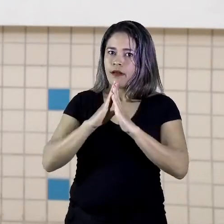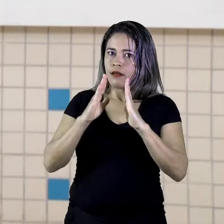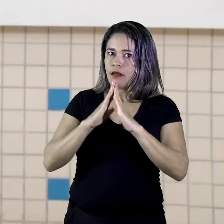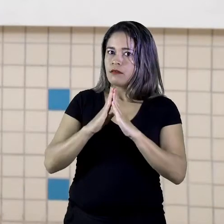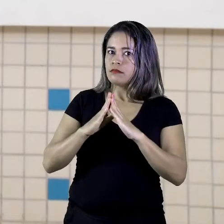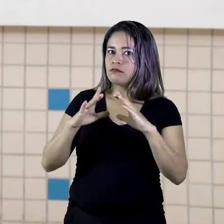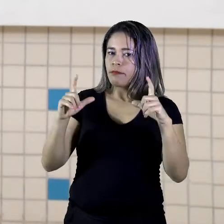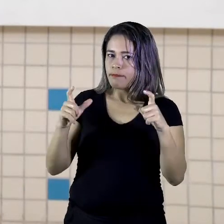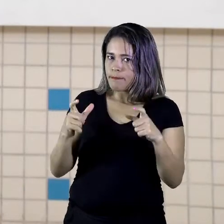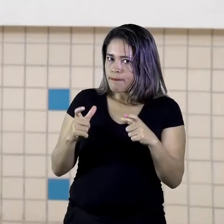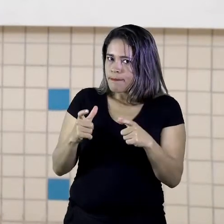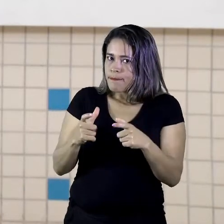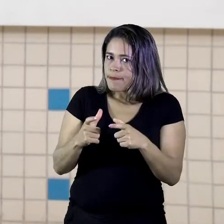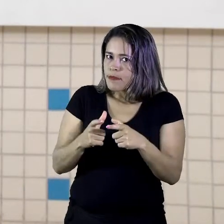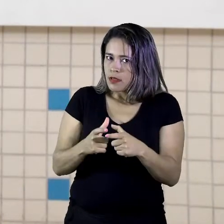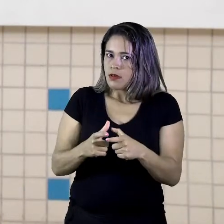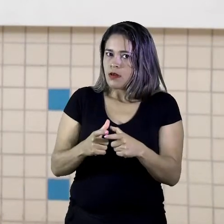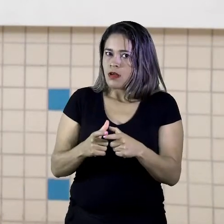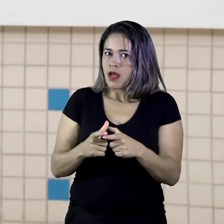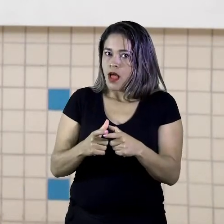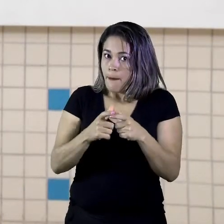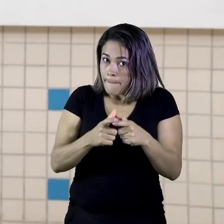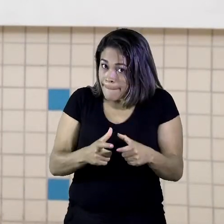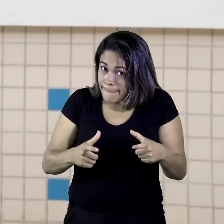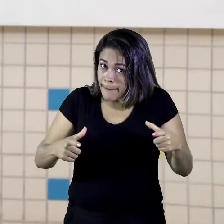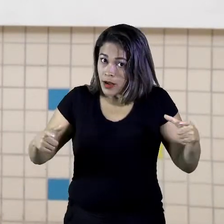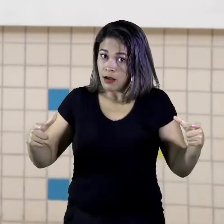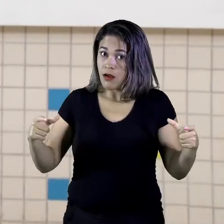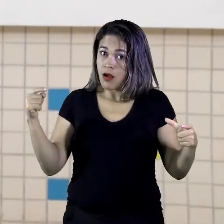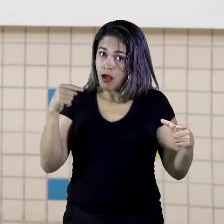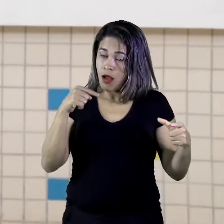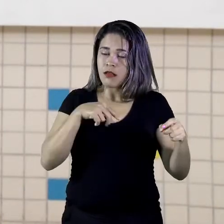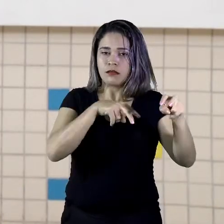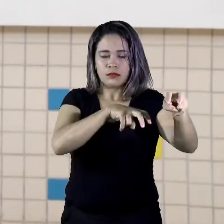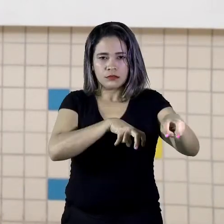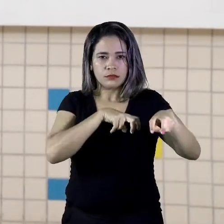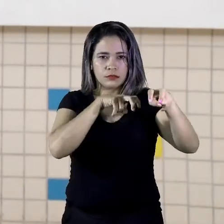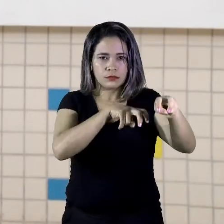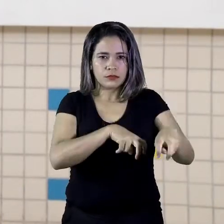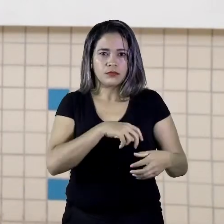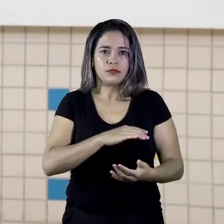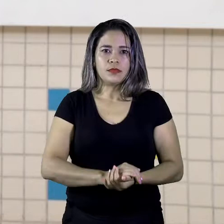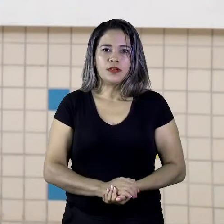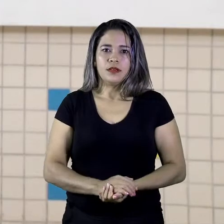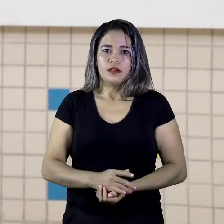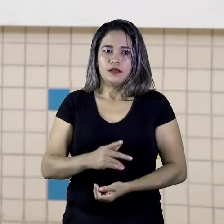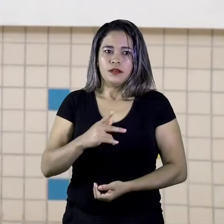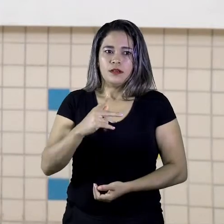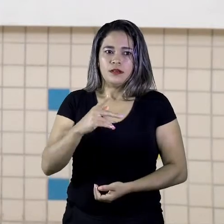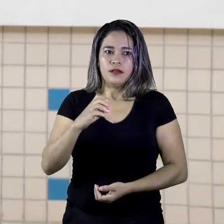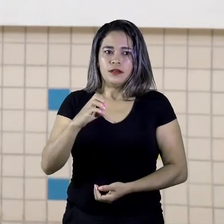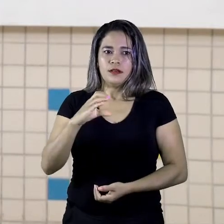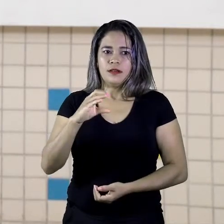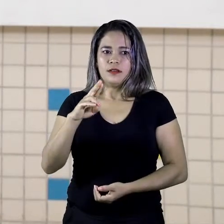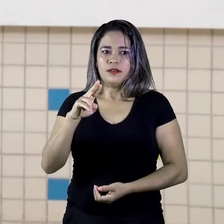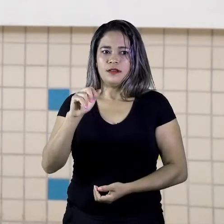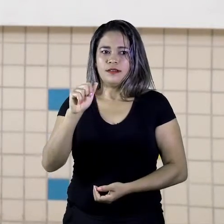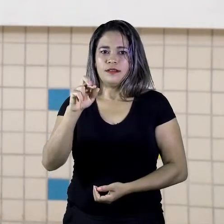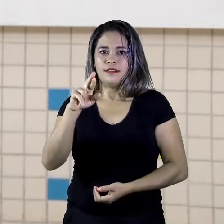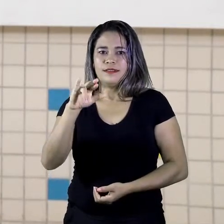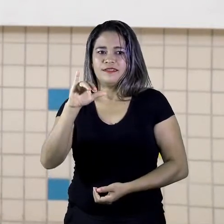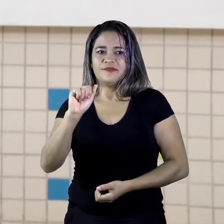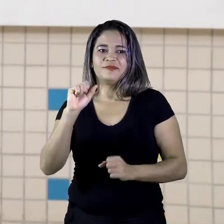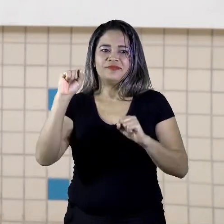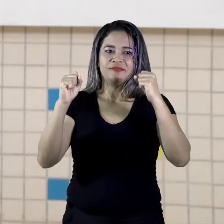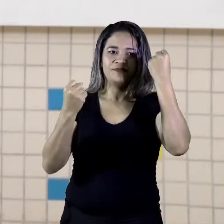menor, né? A quantidade maior é consumida na agricultura, na pecuária e na indústria.